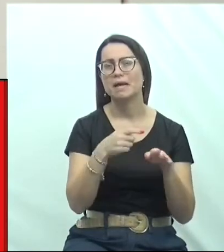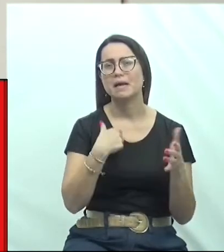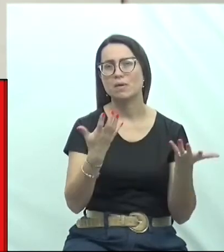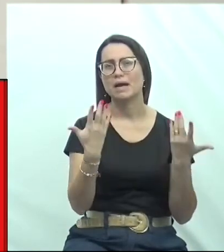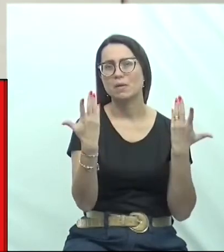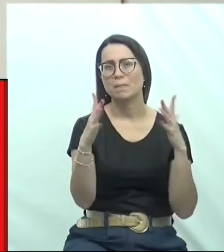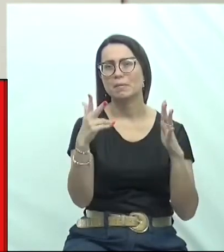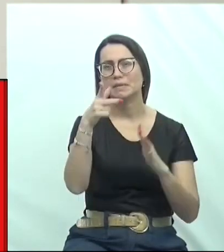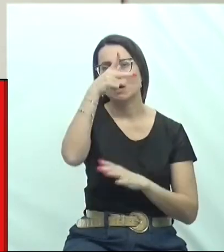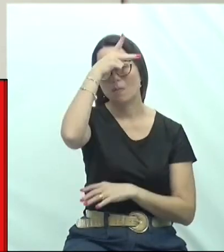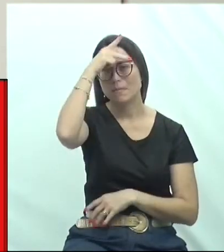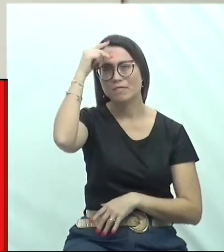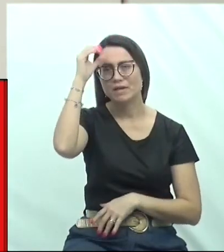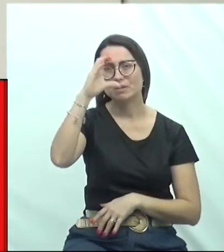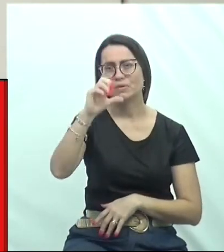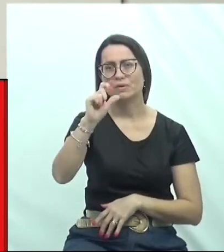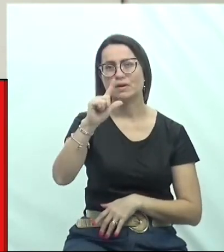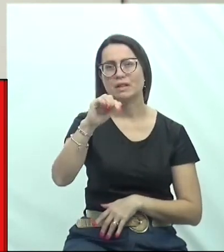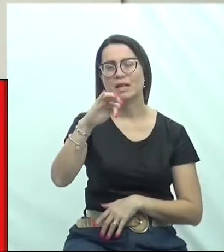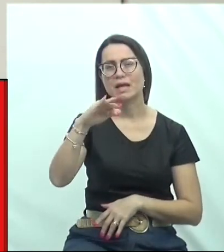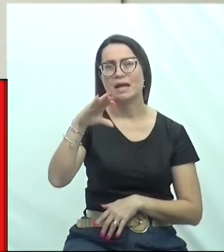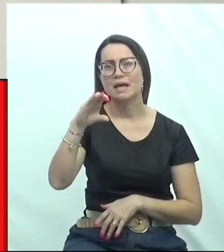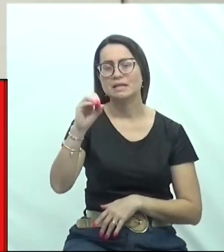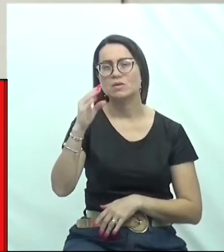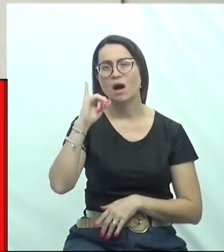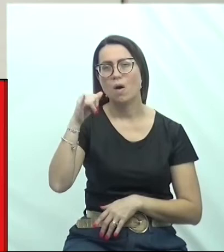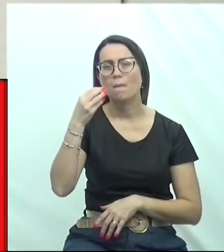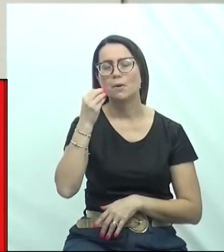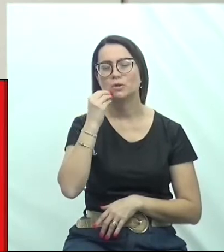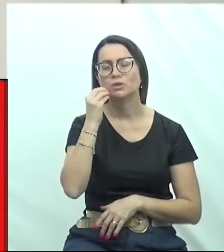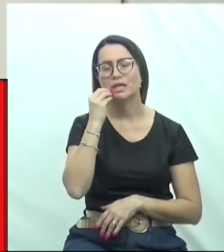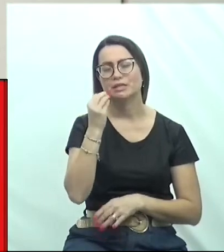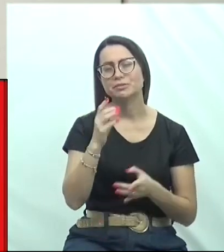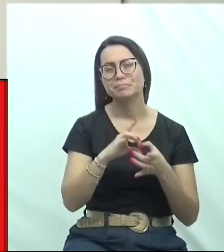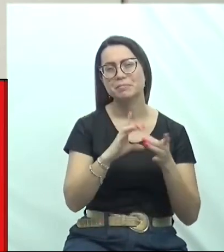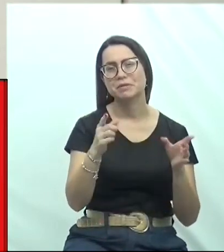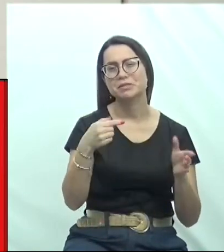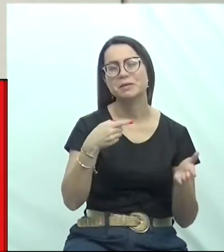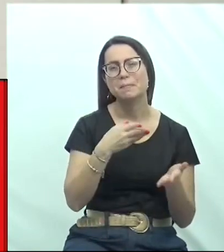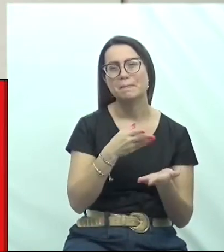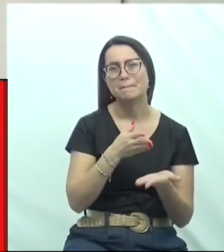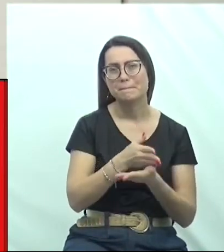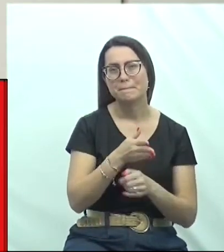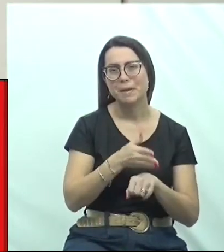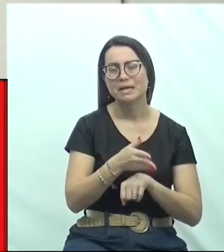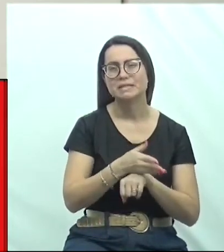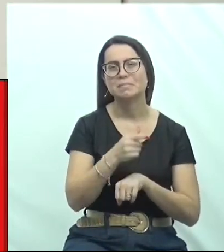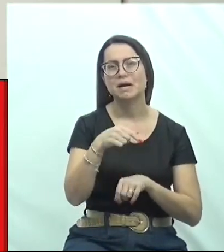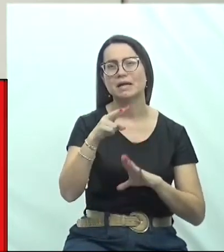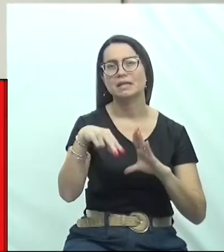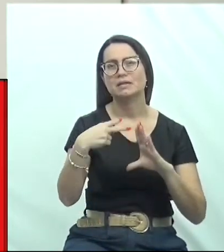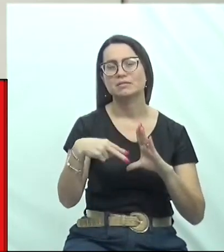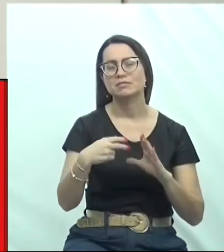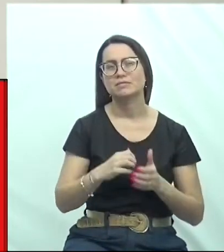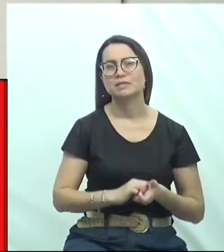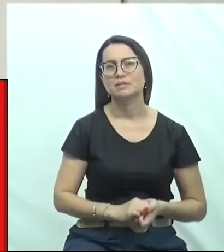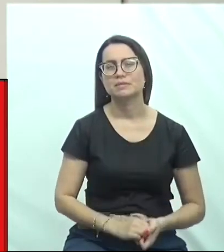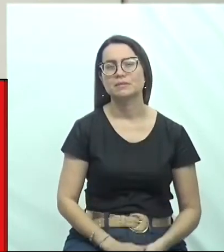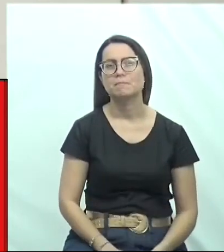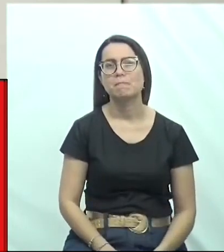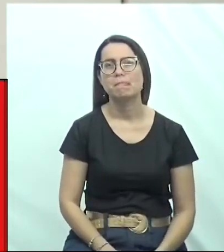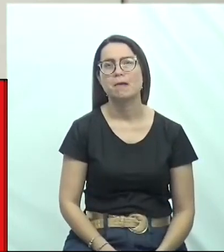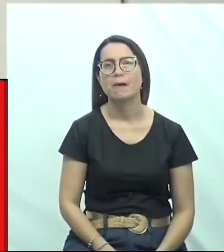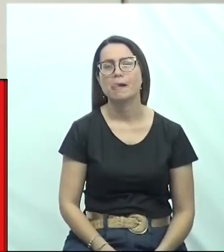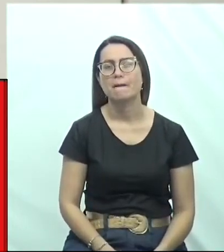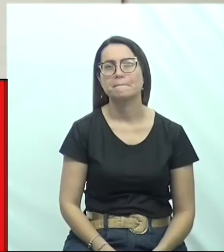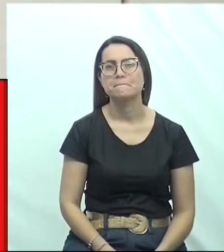Cléber Salvaro, agradecer a oportunidade de me dado a estar nessa casa também, porque realmente sem ele eu não estaria aqui, né? Se ele não me desse